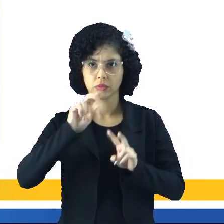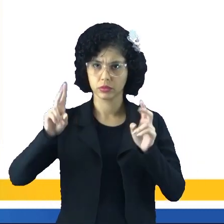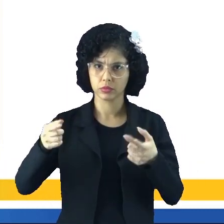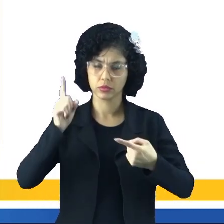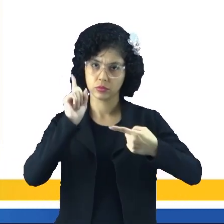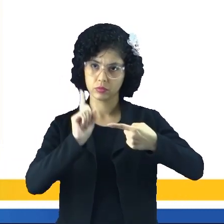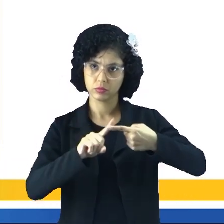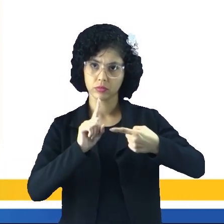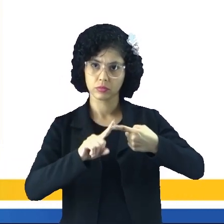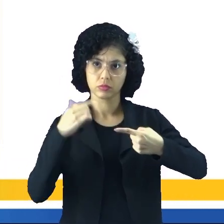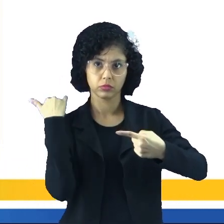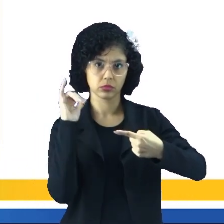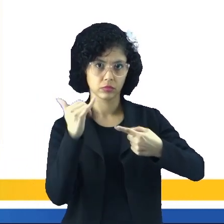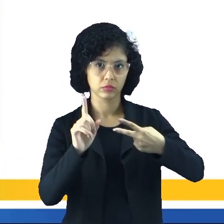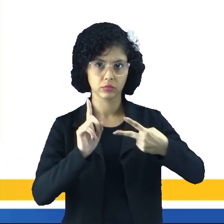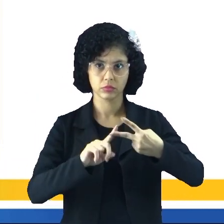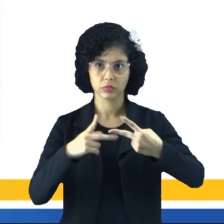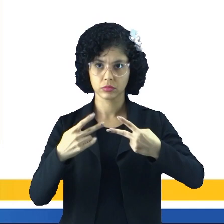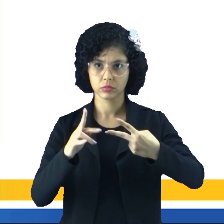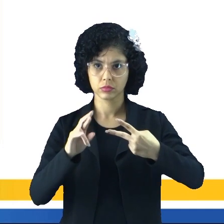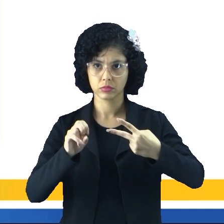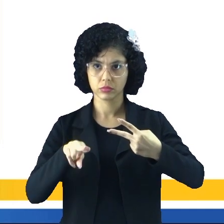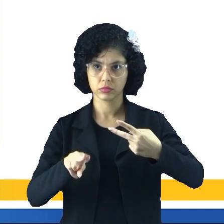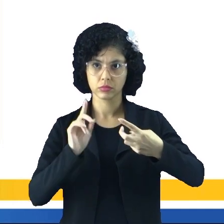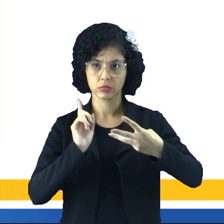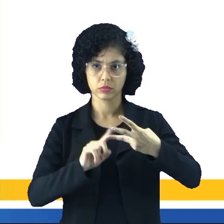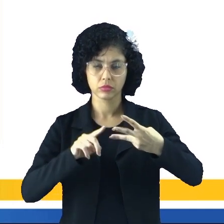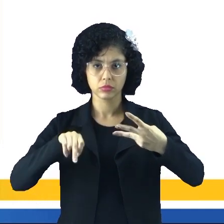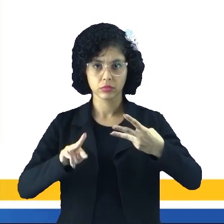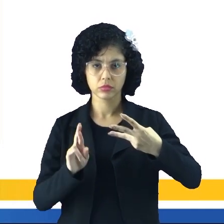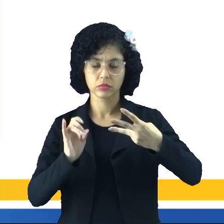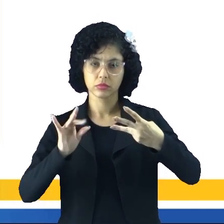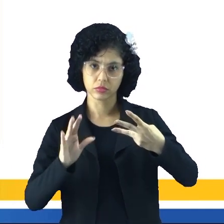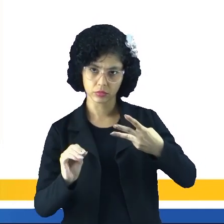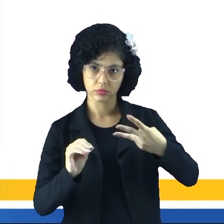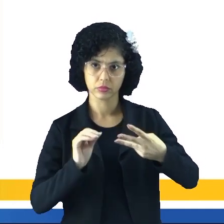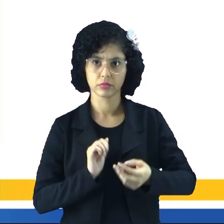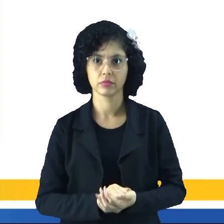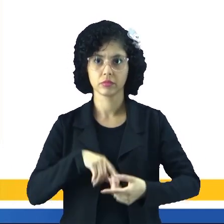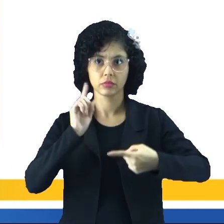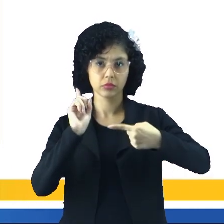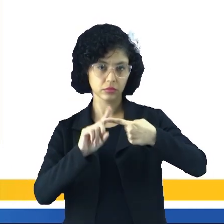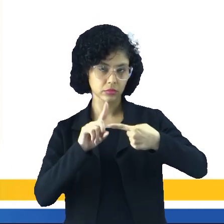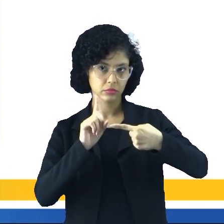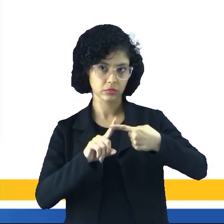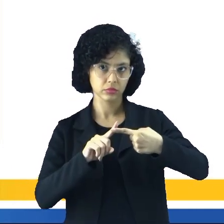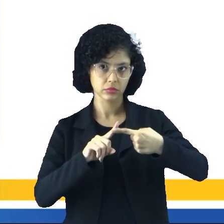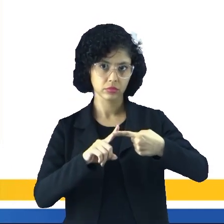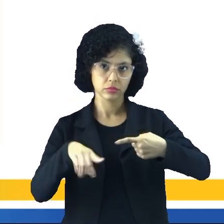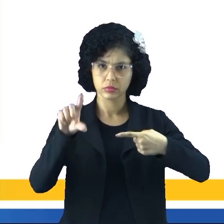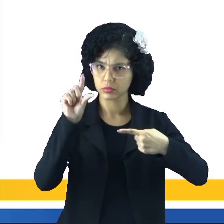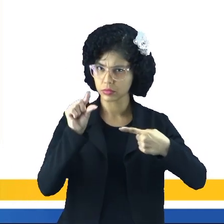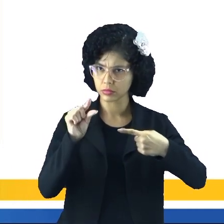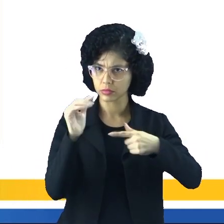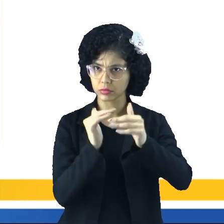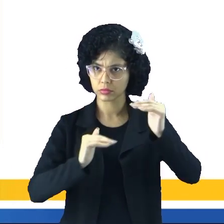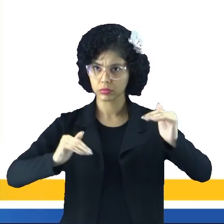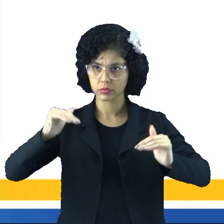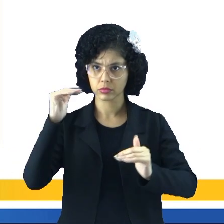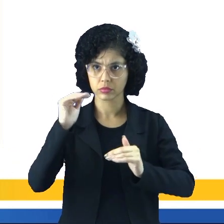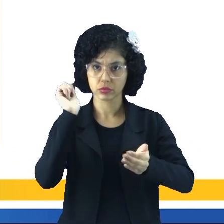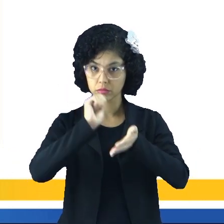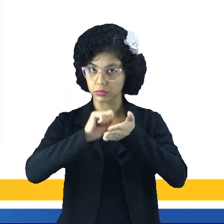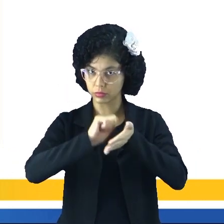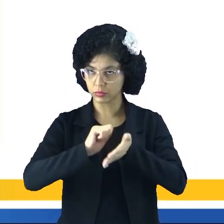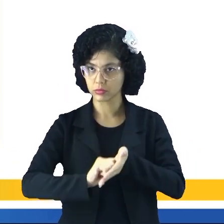Convencionalmente, nós temos o seguinte, elétron, próton e nêutron. Os elétrons, nós sabemos, são partículas subatômicas,